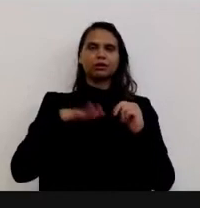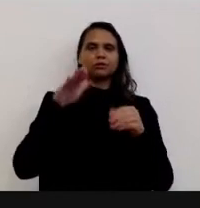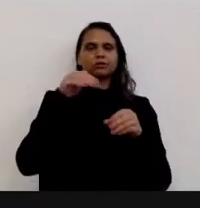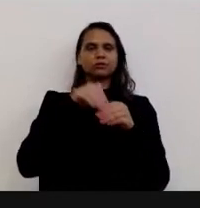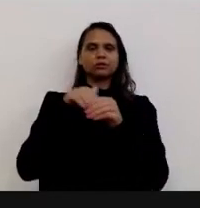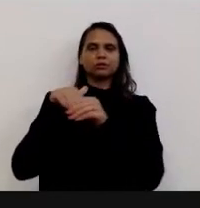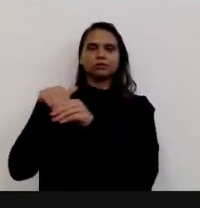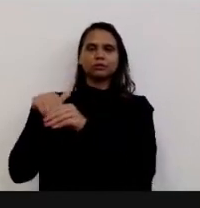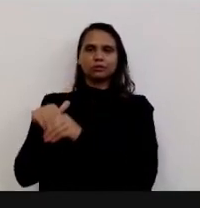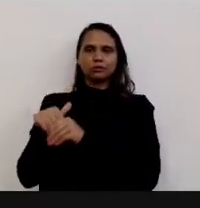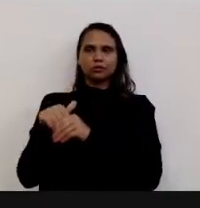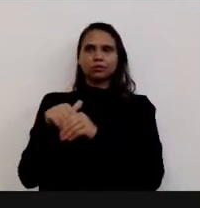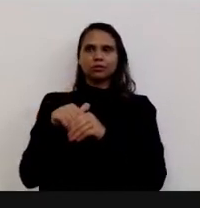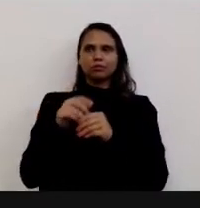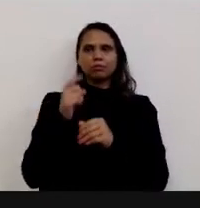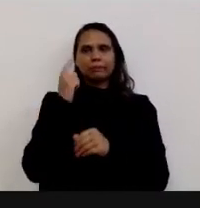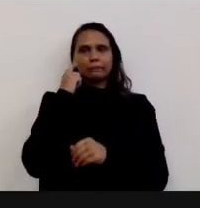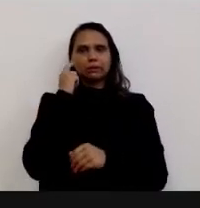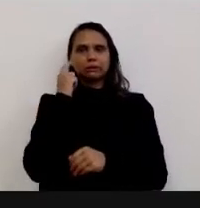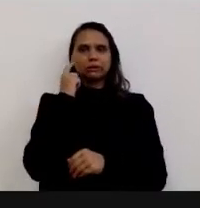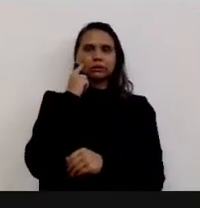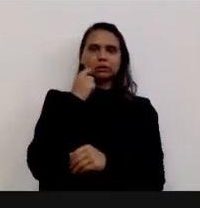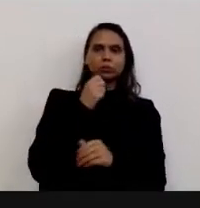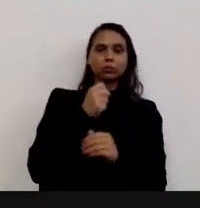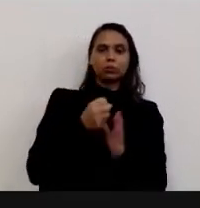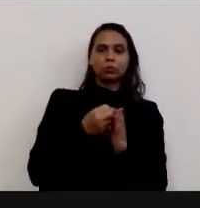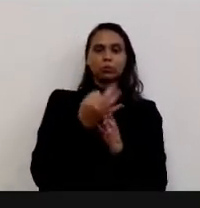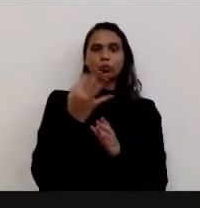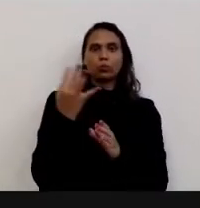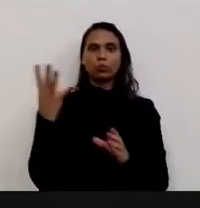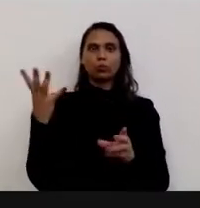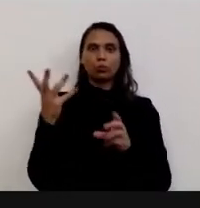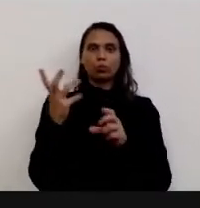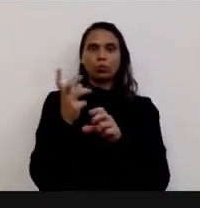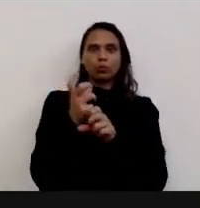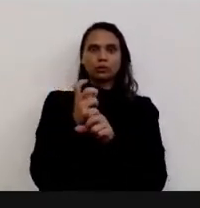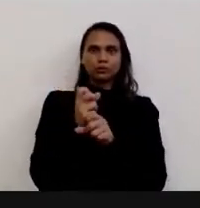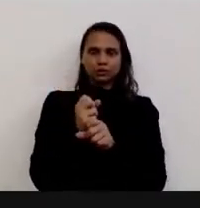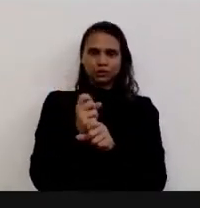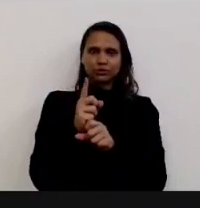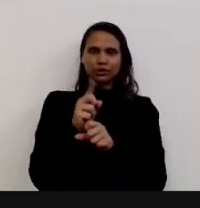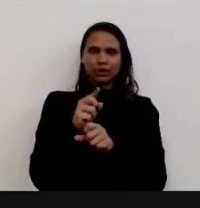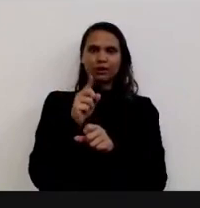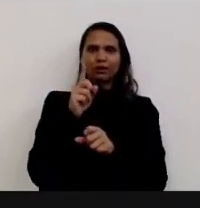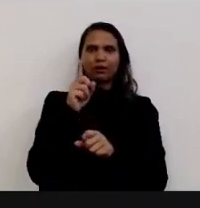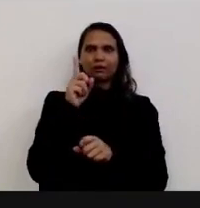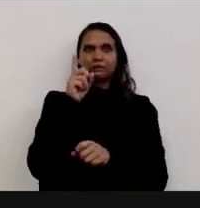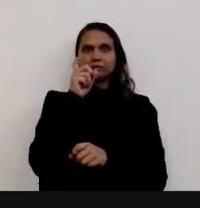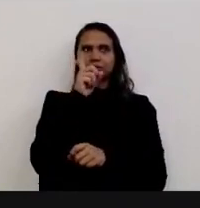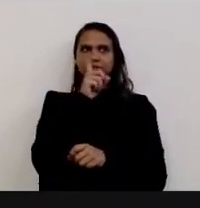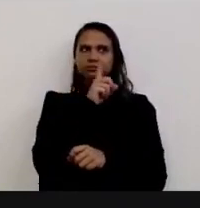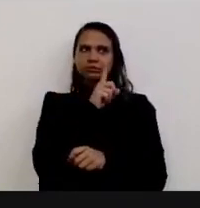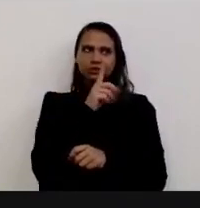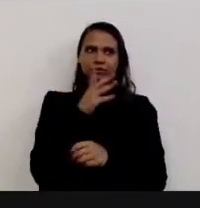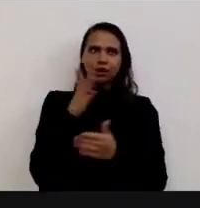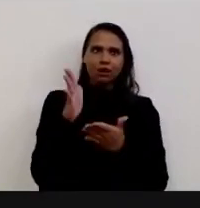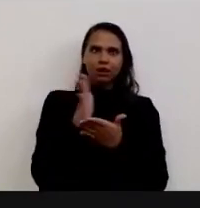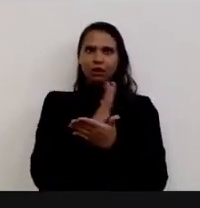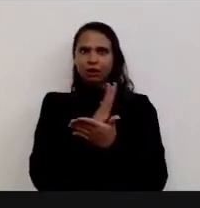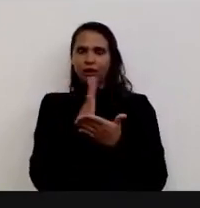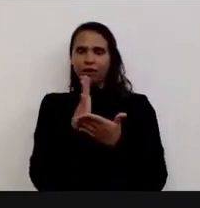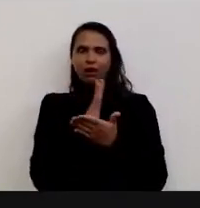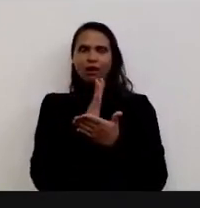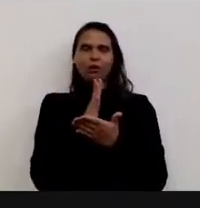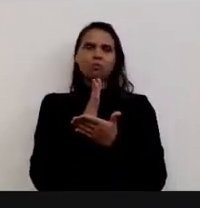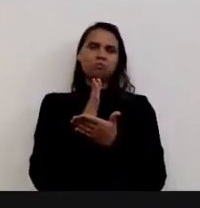problema interessante para aplicar em ciência de dados. É um problema difícil, né, porque são muitas variáveis, tem variáveis que a gente ainda não captou,